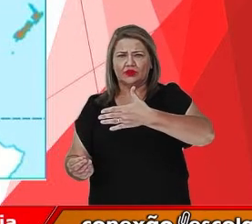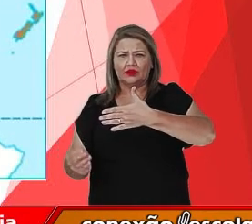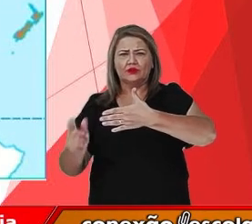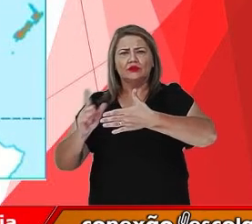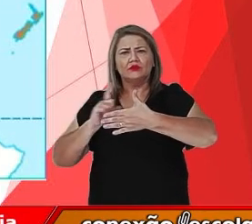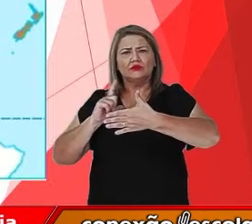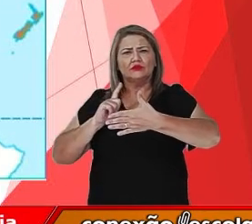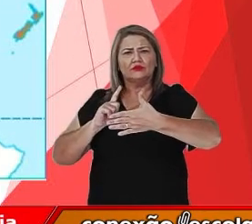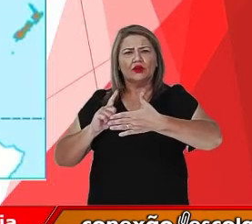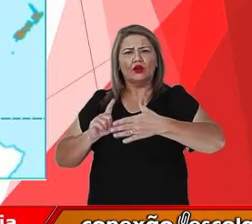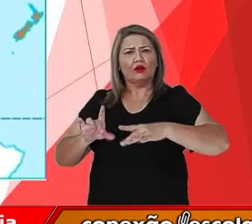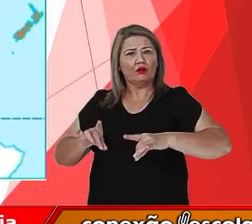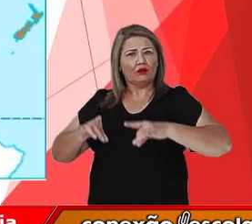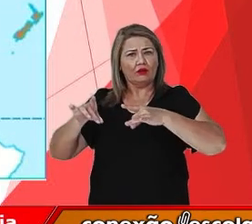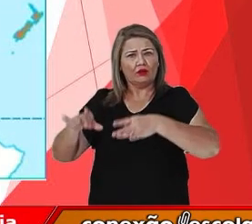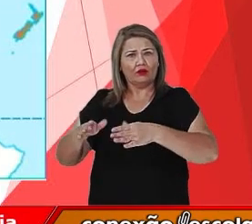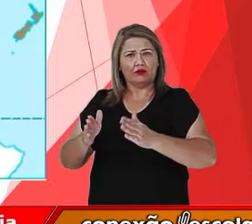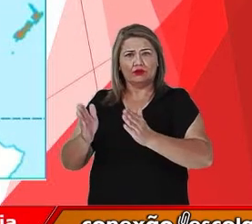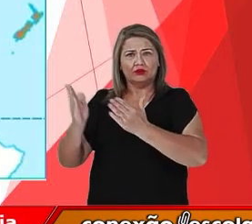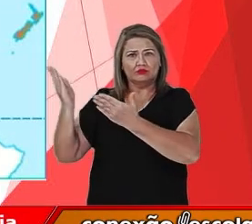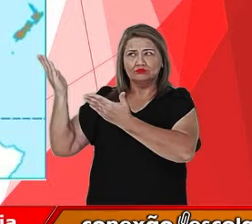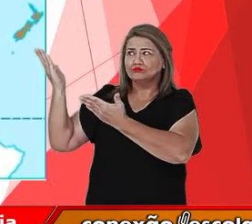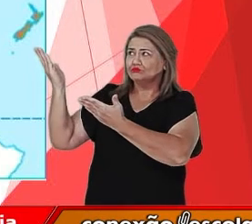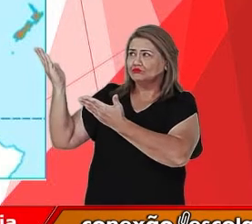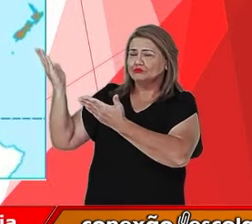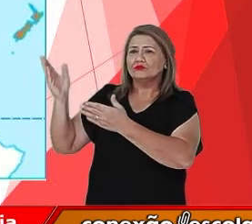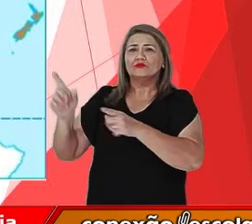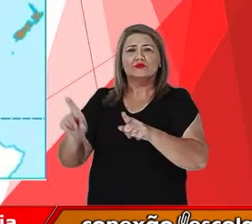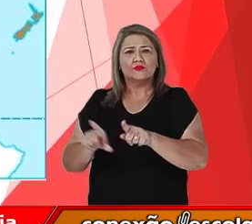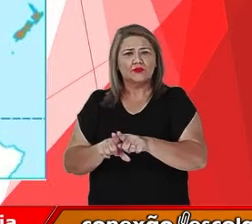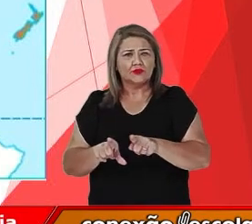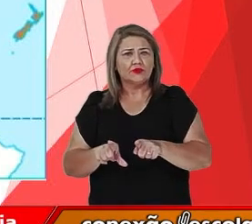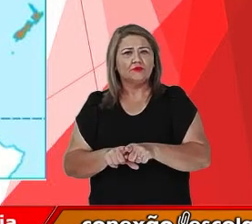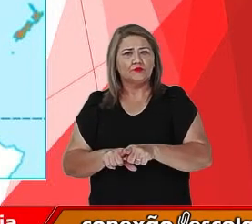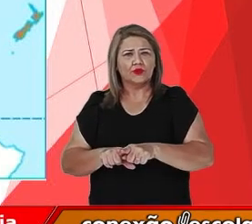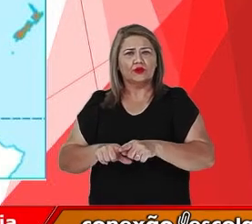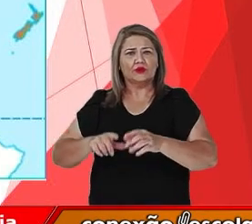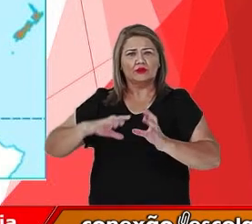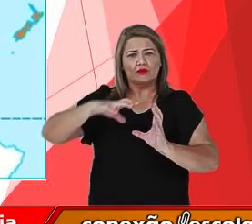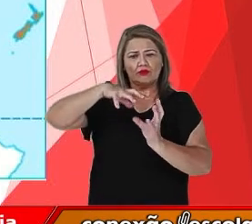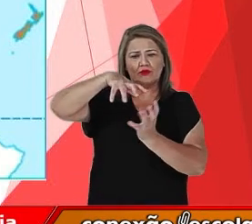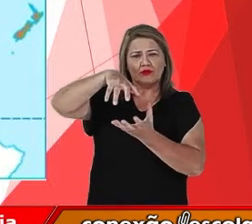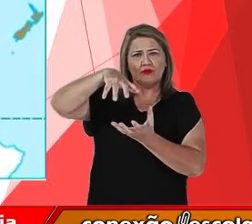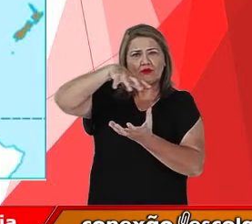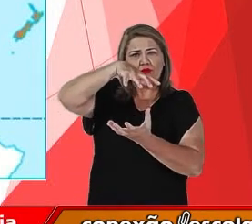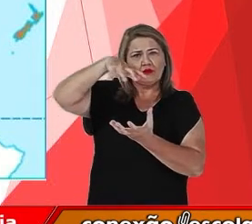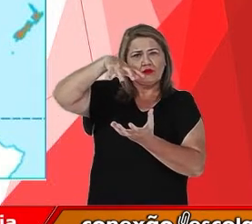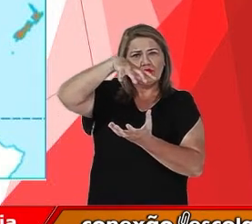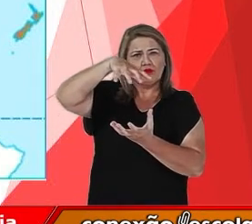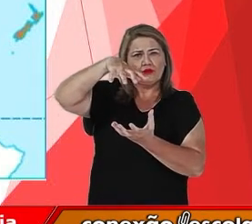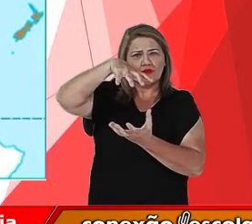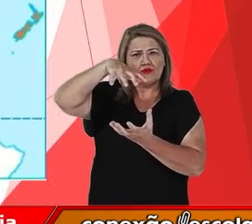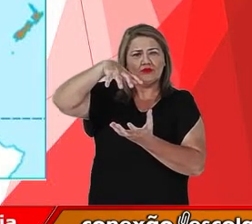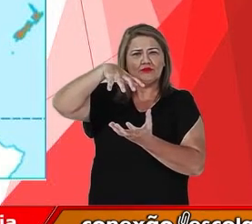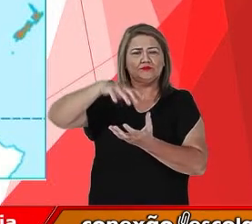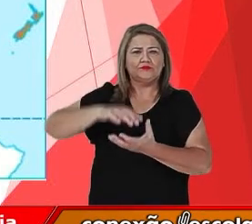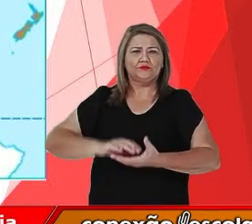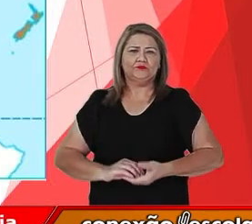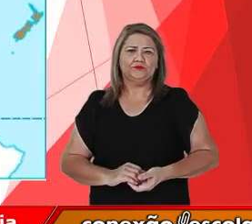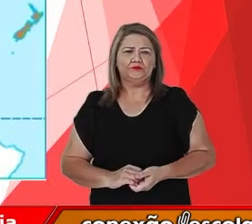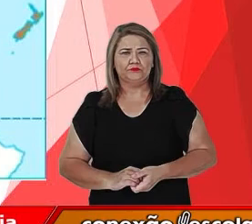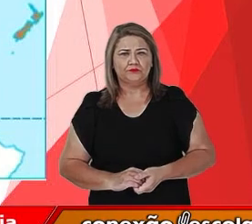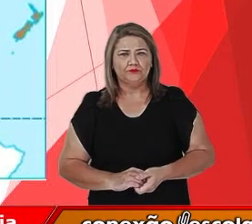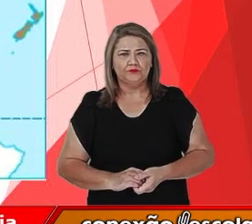da Oceania e o continente Antártico ou Antártida,